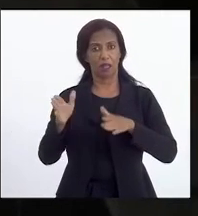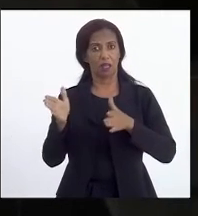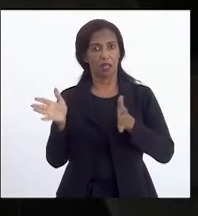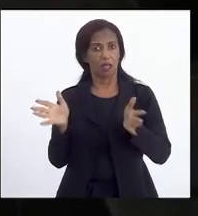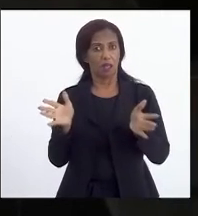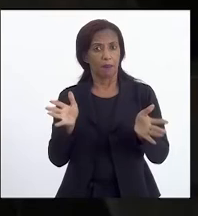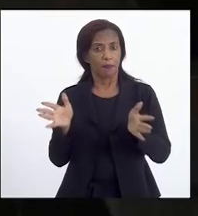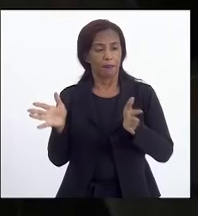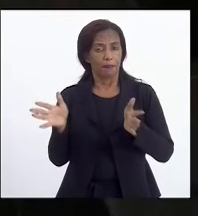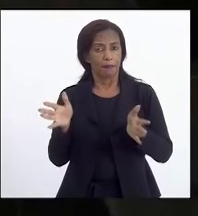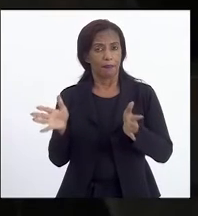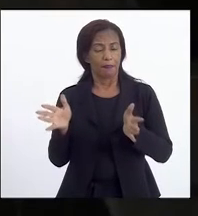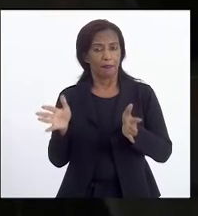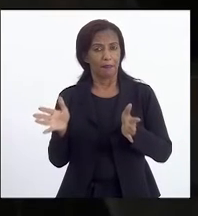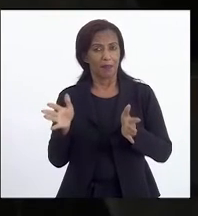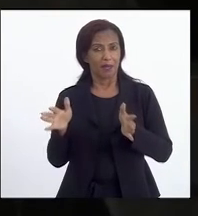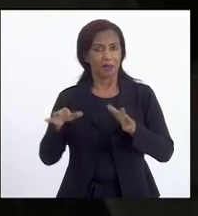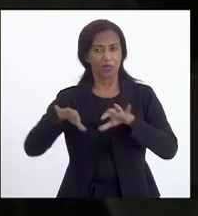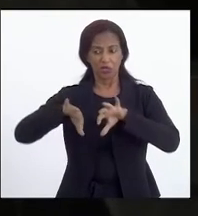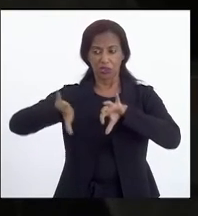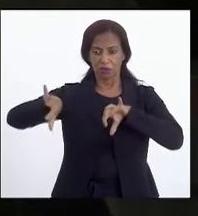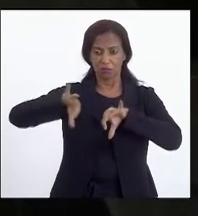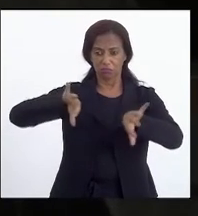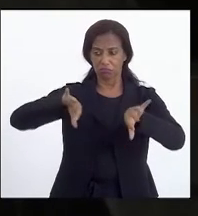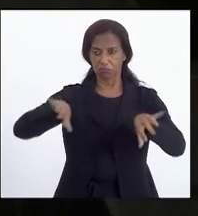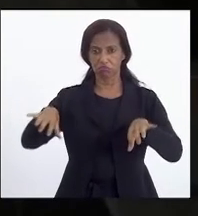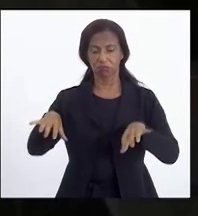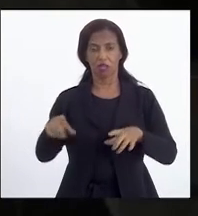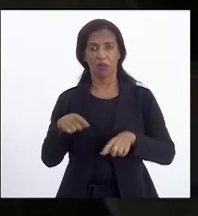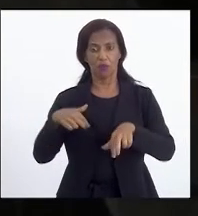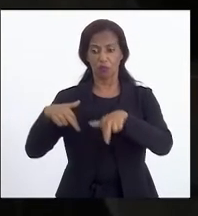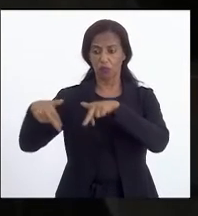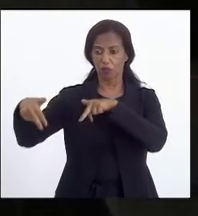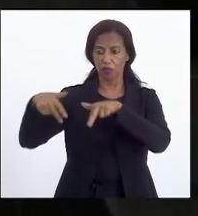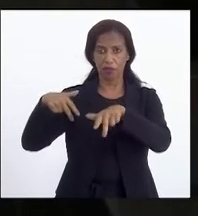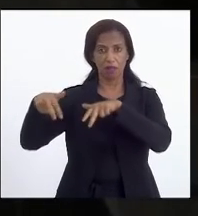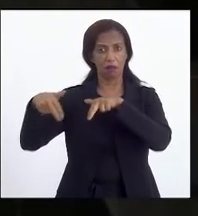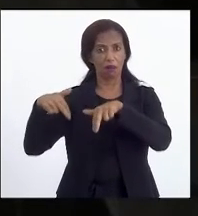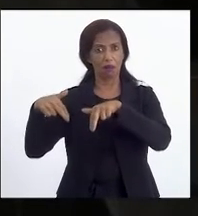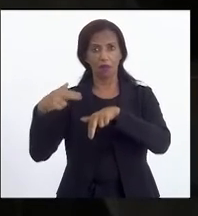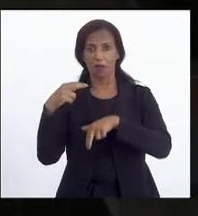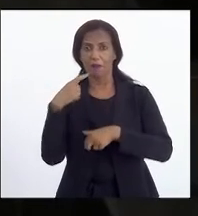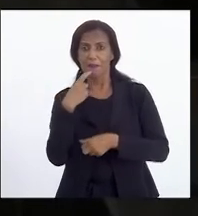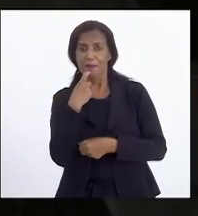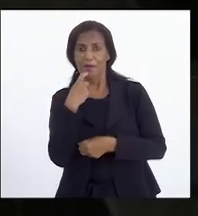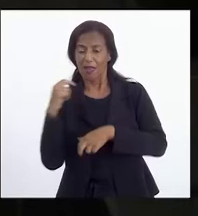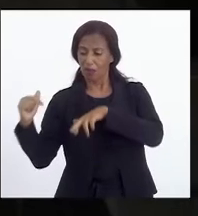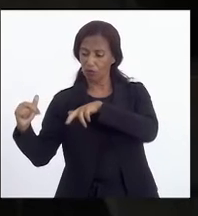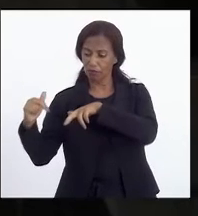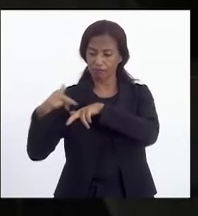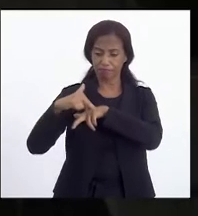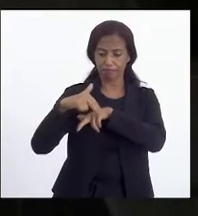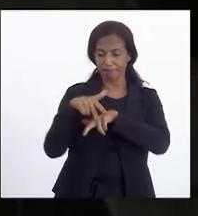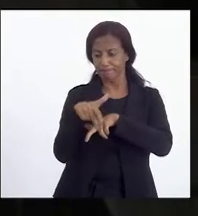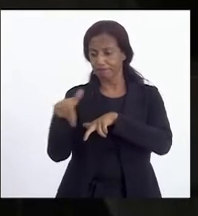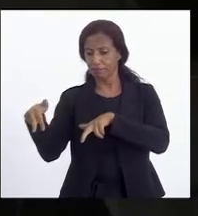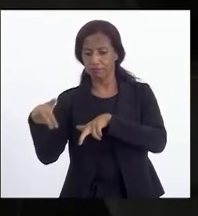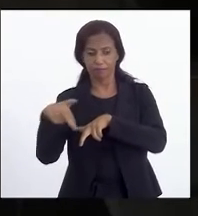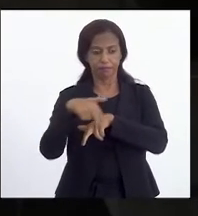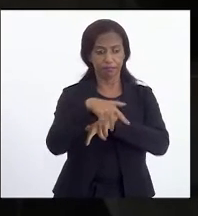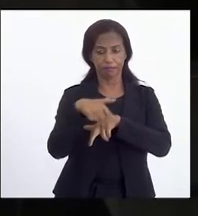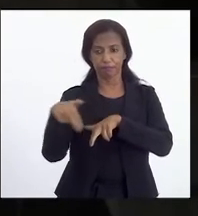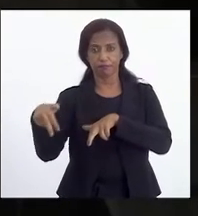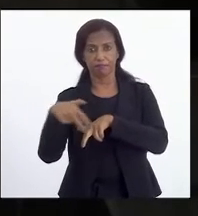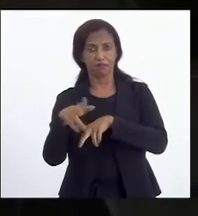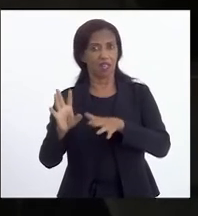meramente hipotéticos você trânsito do município para o outro E como tem que